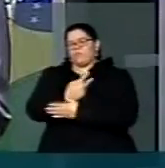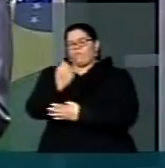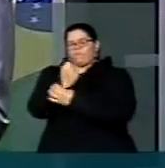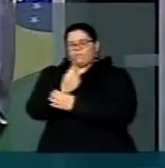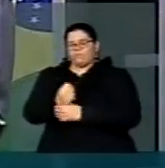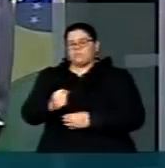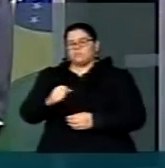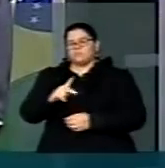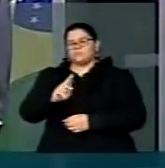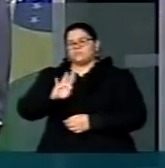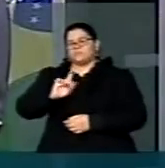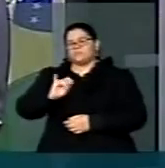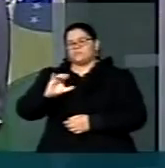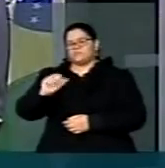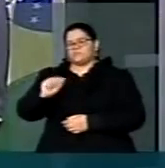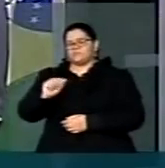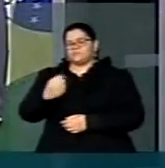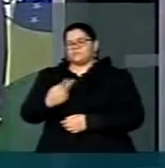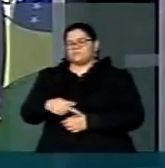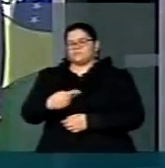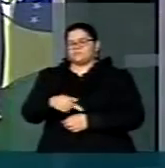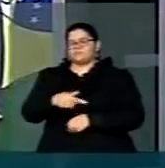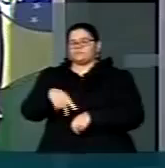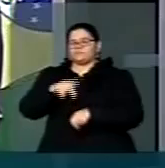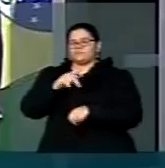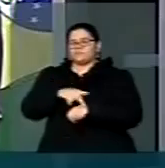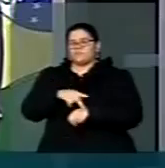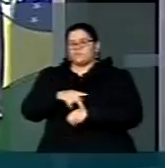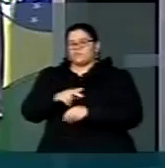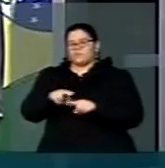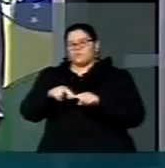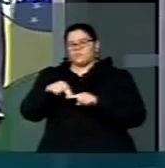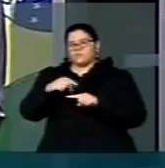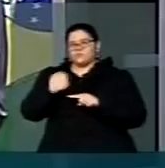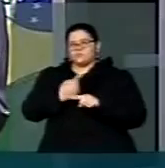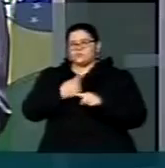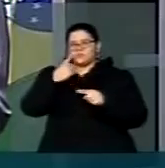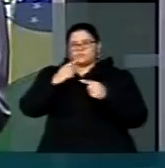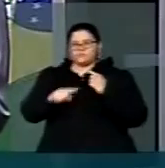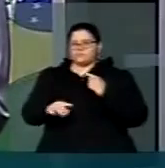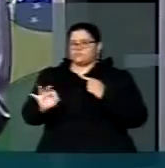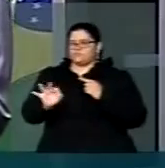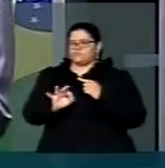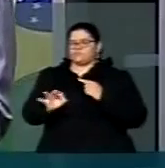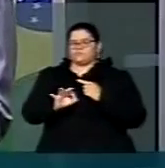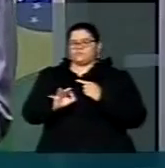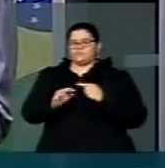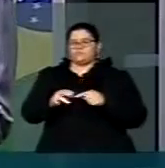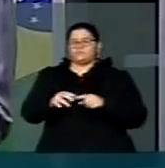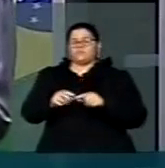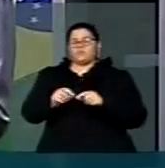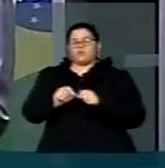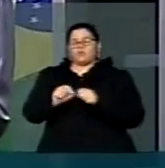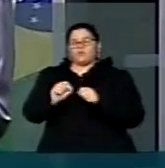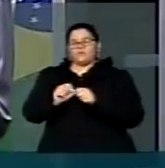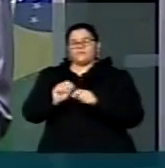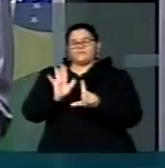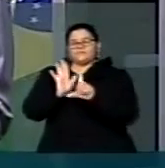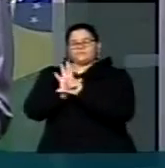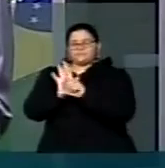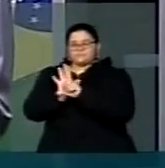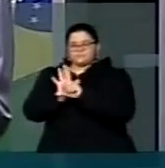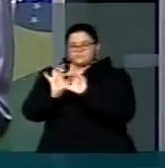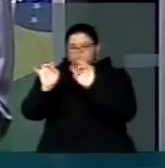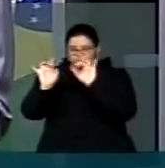país. Como principais motivos para não reduzir a idade penal, destacamos: a lei específica para o menor